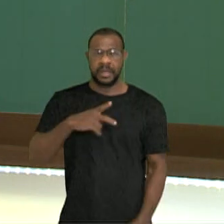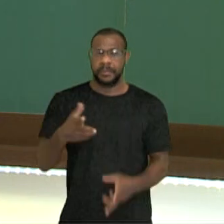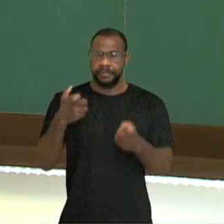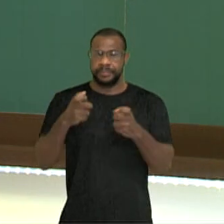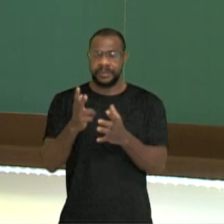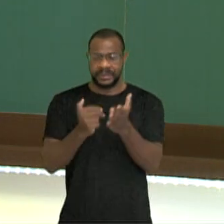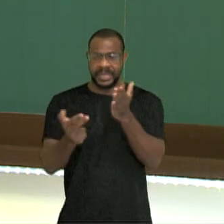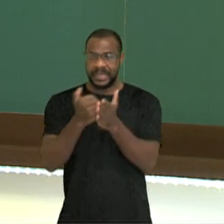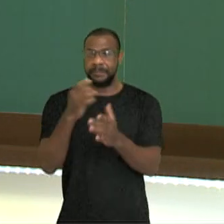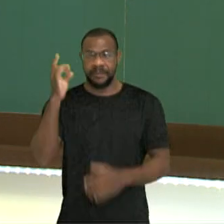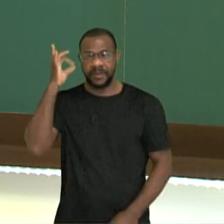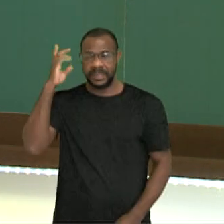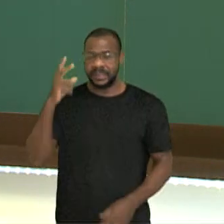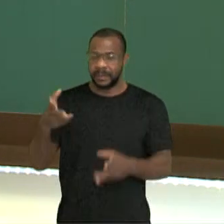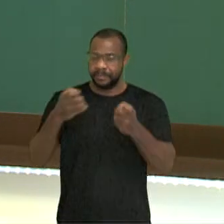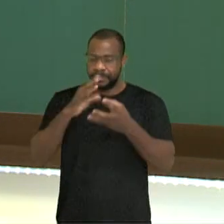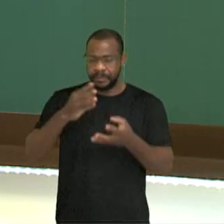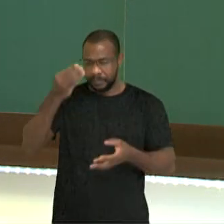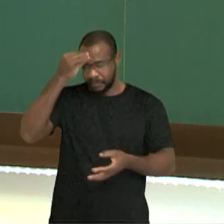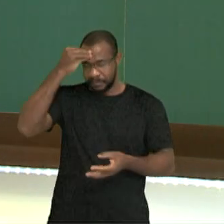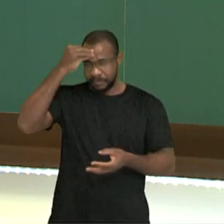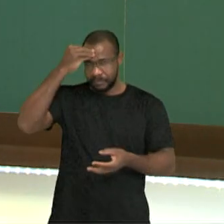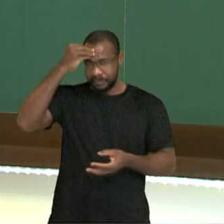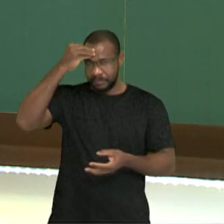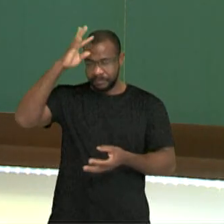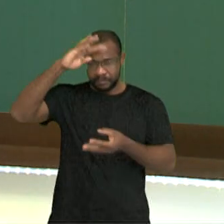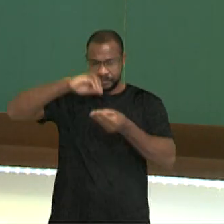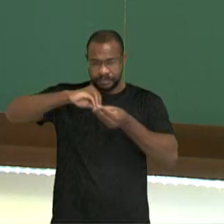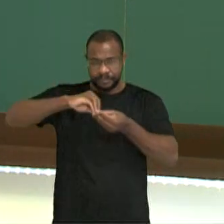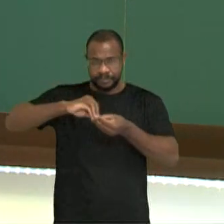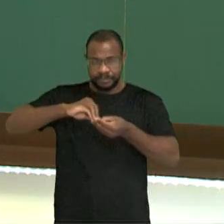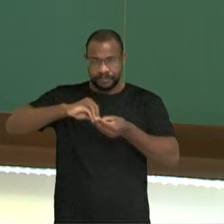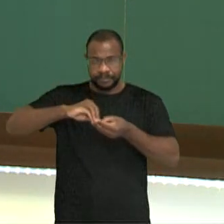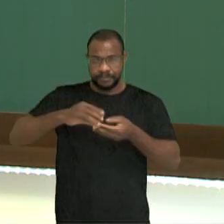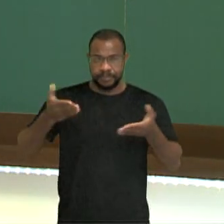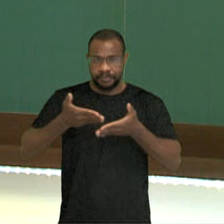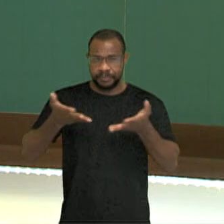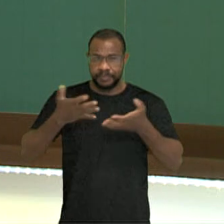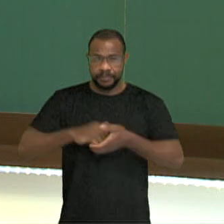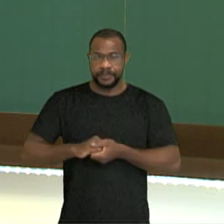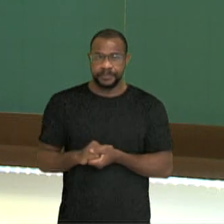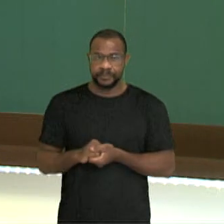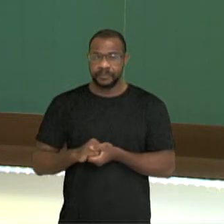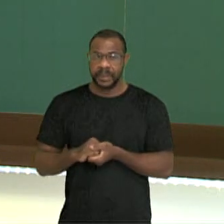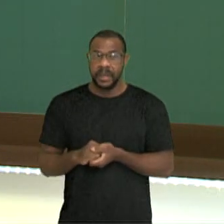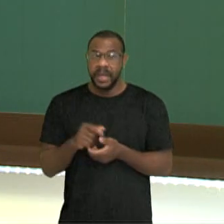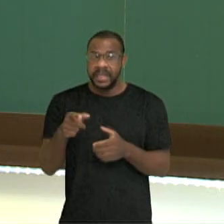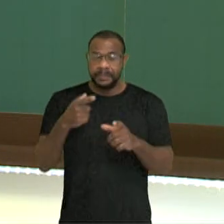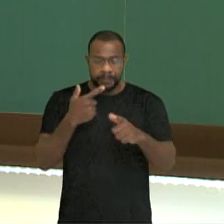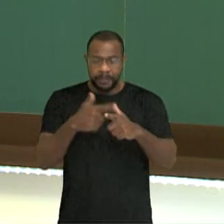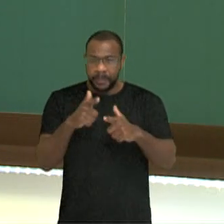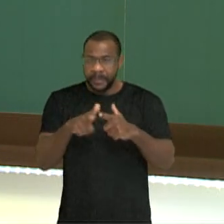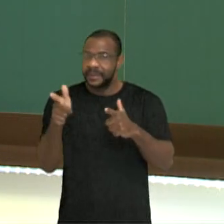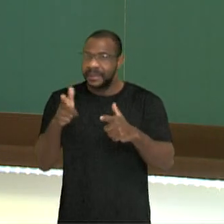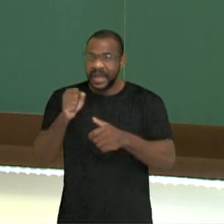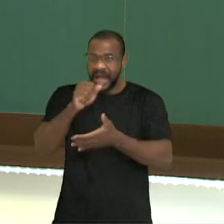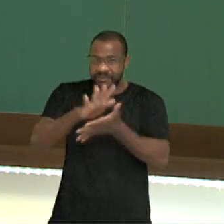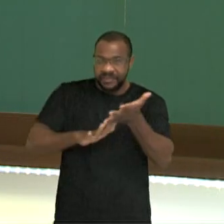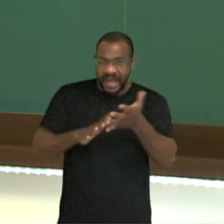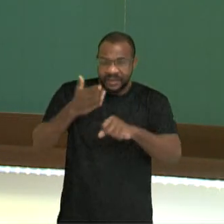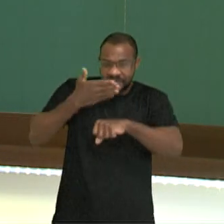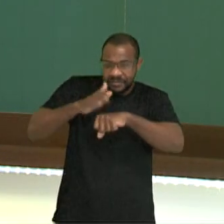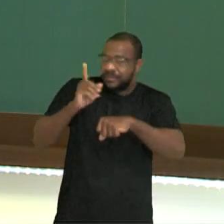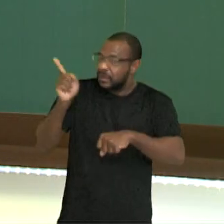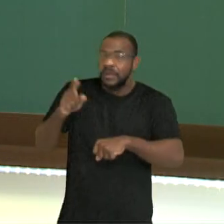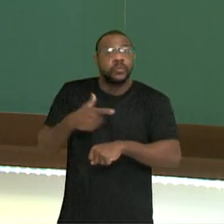para facilitar o raciocínio de vocês. Mas nesse tipo de problema, às vezes não vai aparecer o desenho, então você vai ter que construir